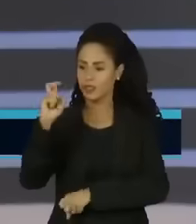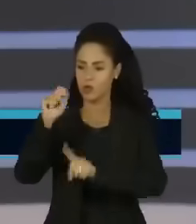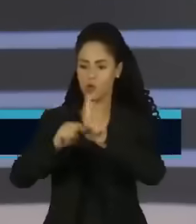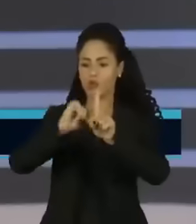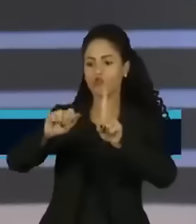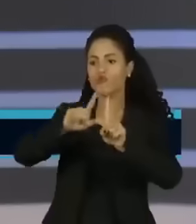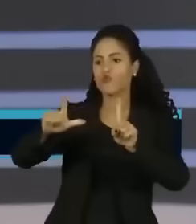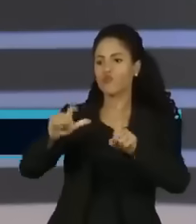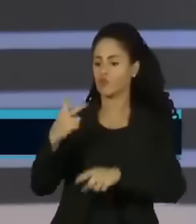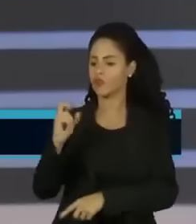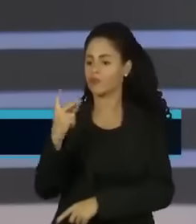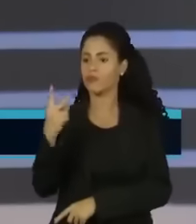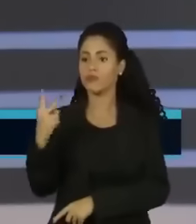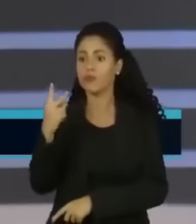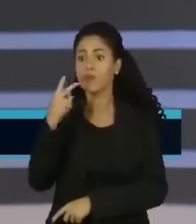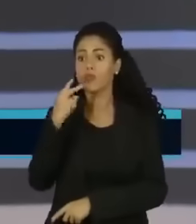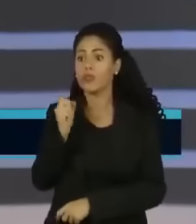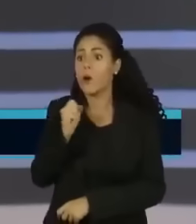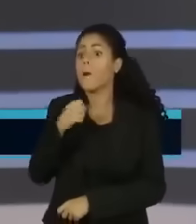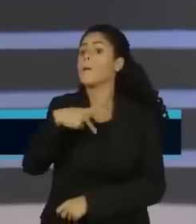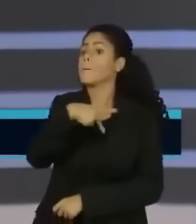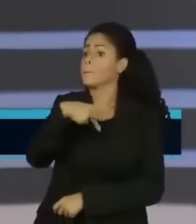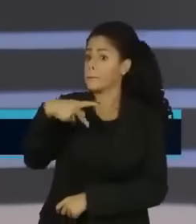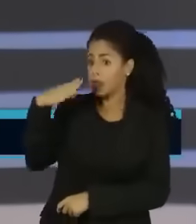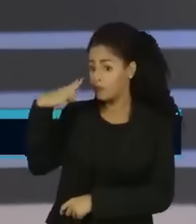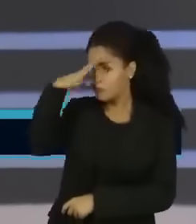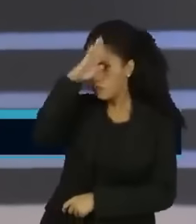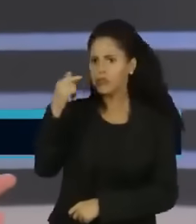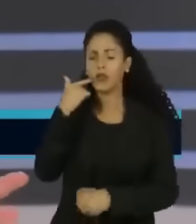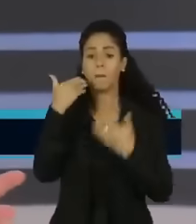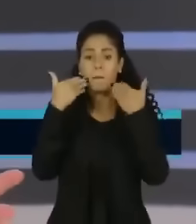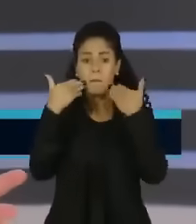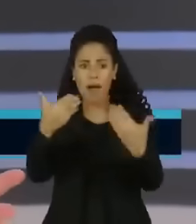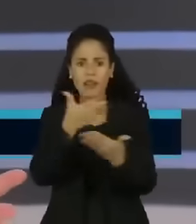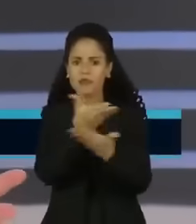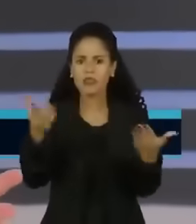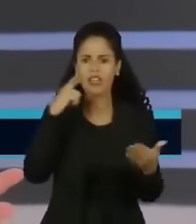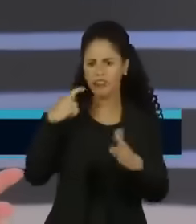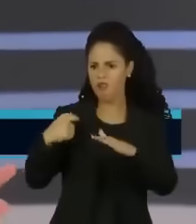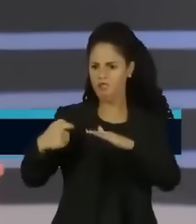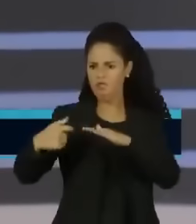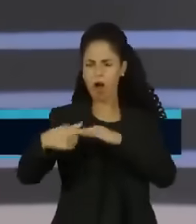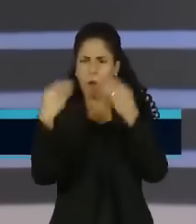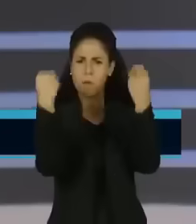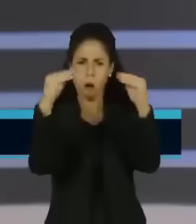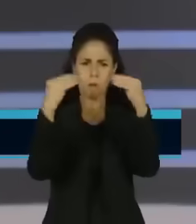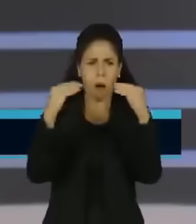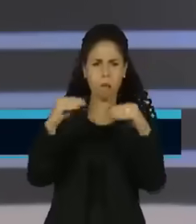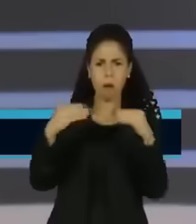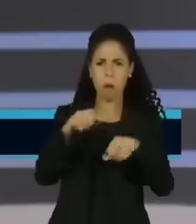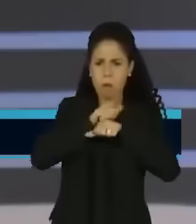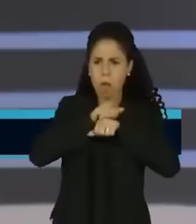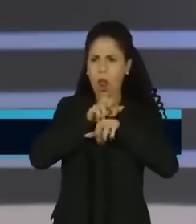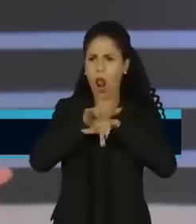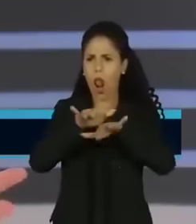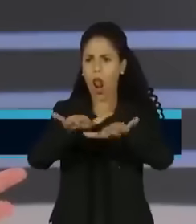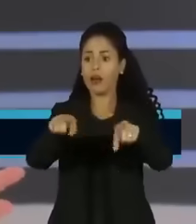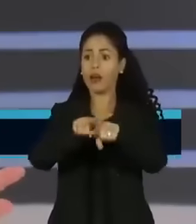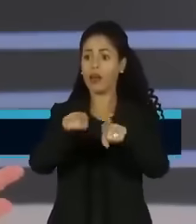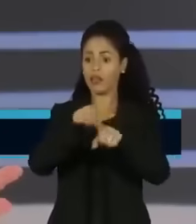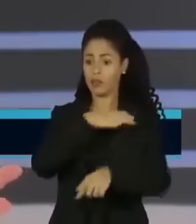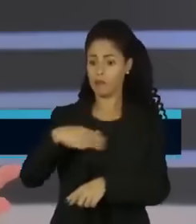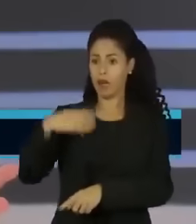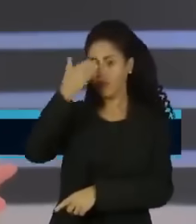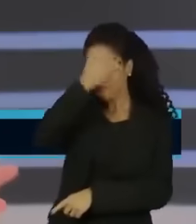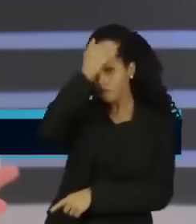que Bolsonaro, em desespero, pede para todo mundo difundir mentiras sobre o sistema eletrônico e o general Heleno fala de espionar